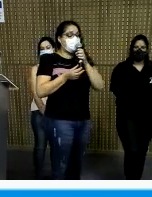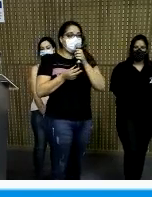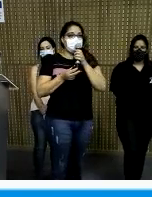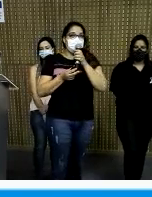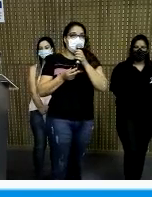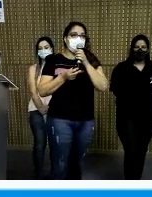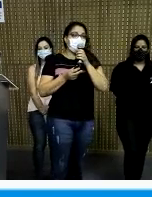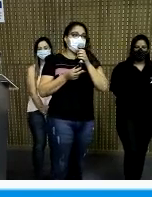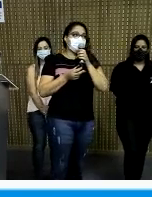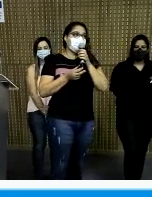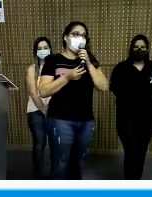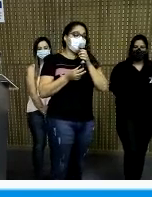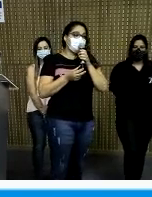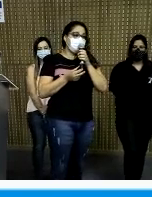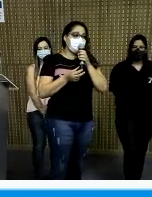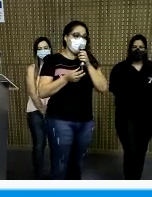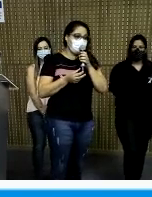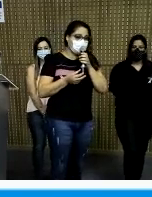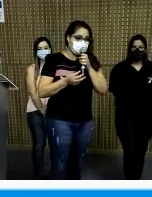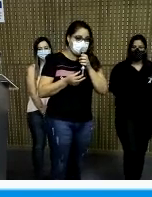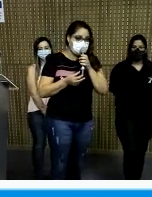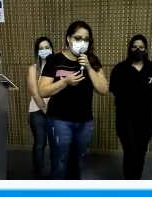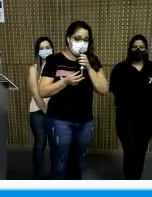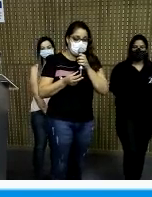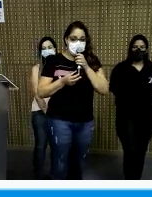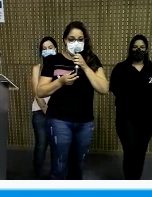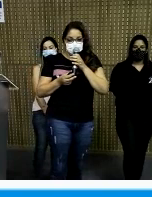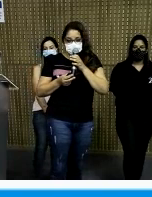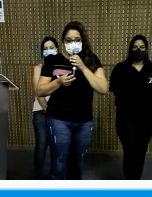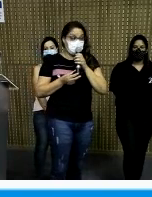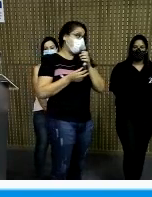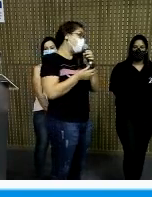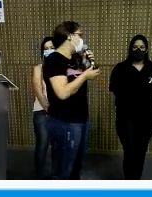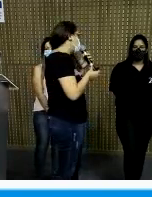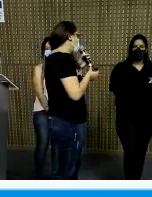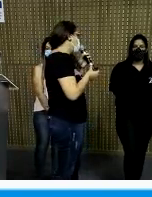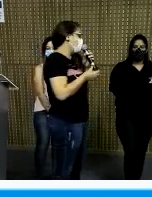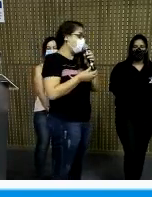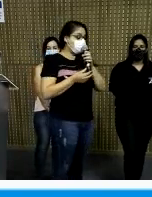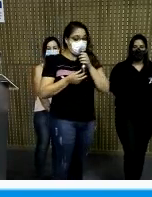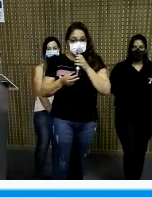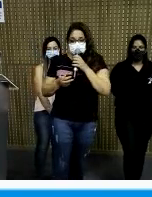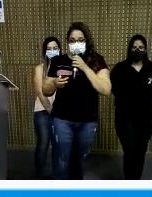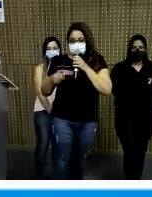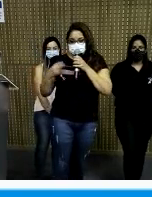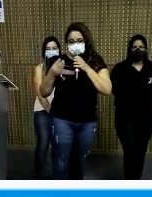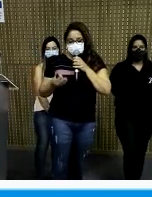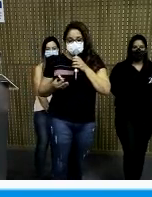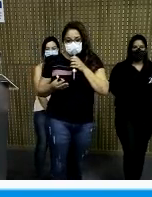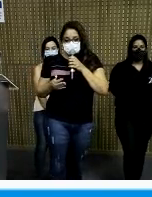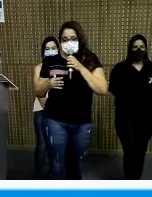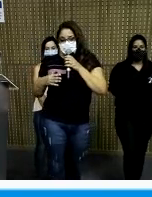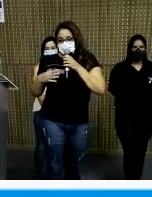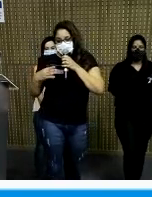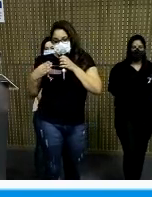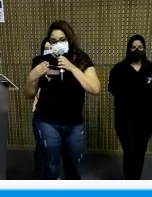o número de reclamação foi em função da nossa mudança de agenda, né? nós tínhamos uma prática da agenda e a gente resolveu,